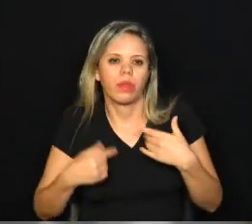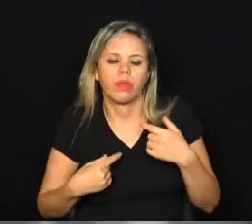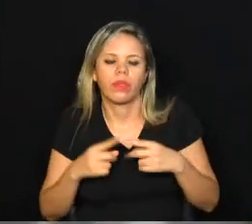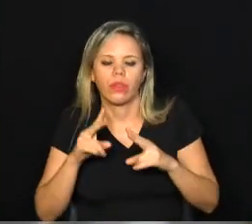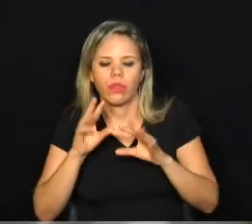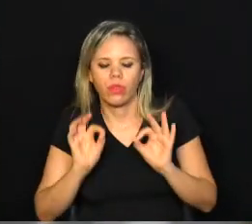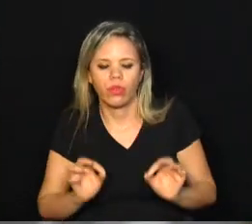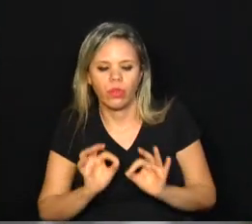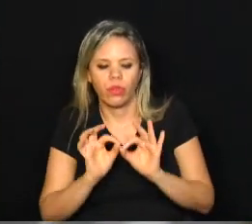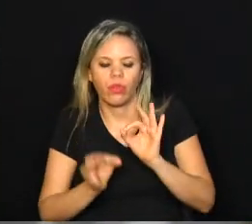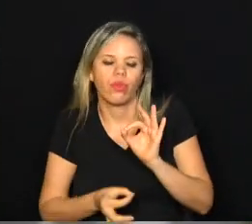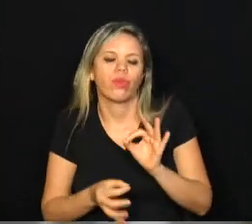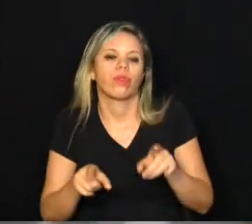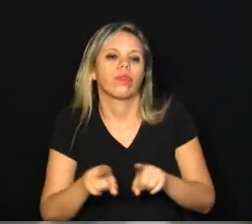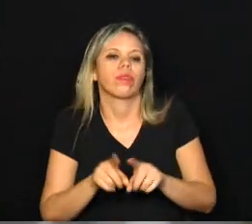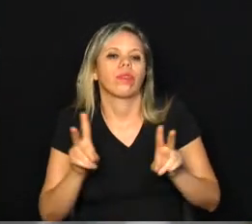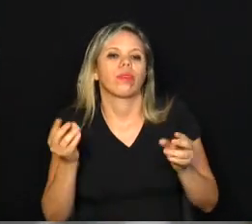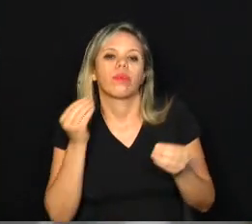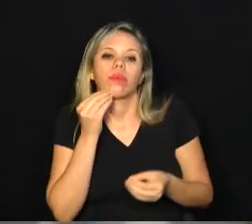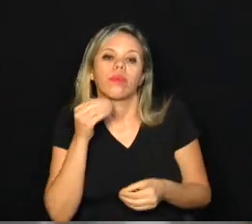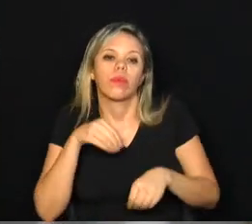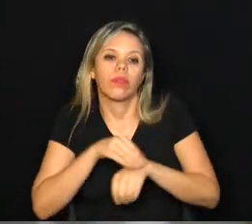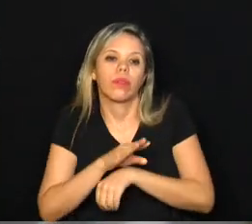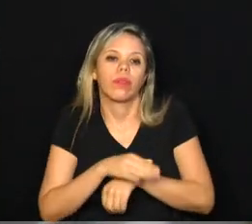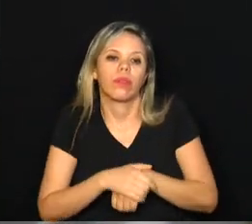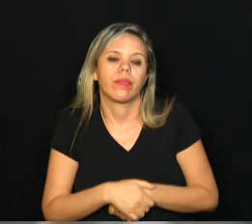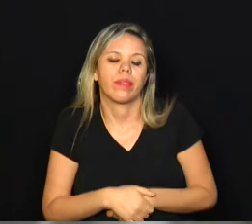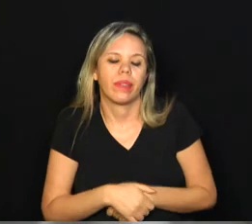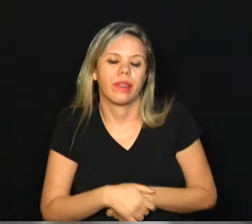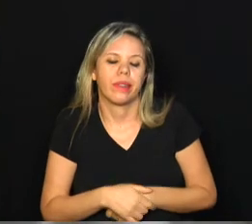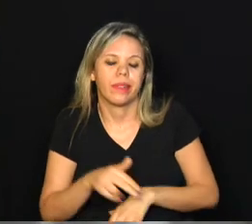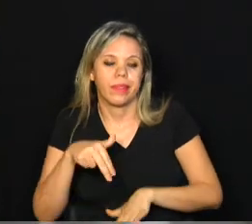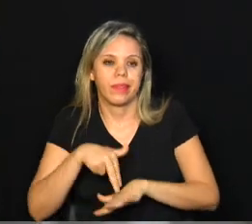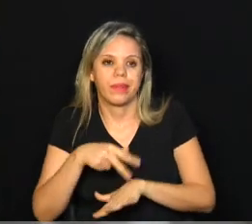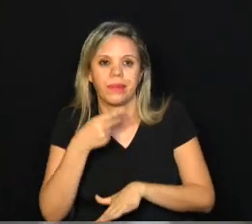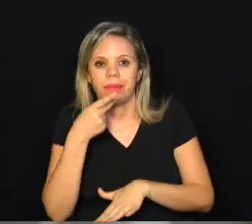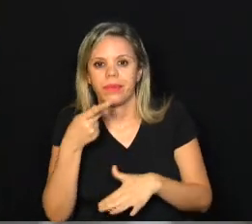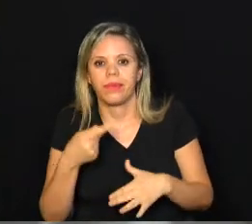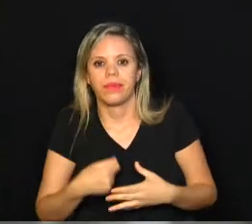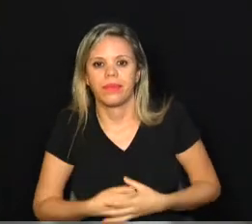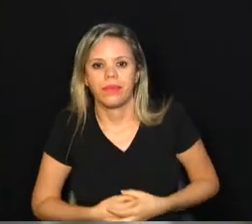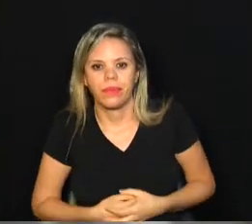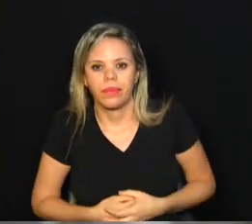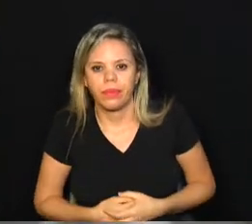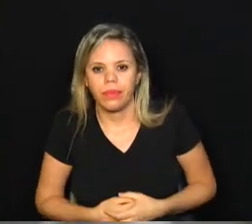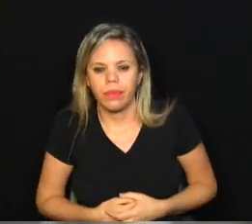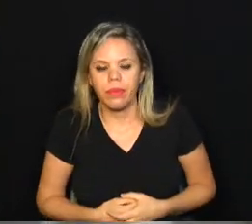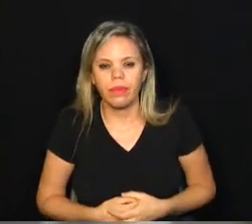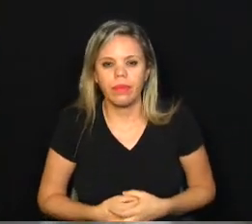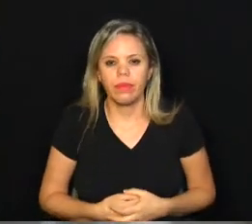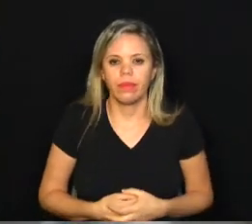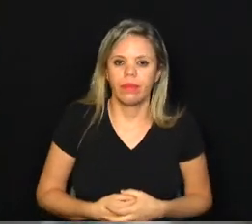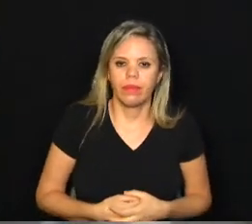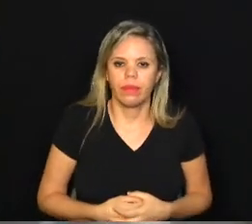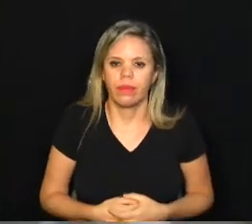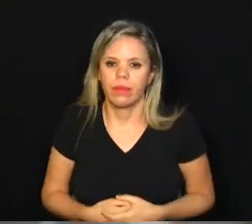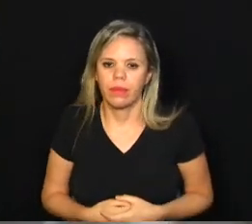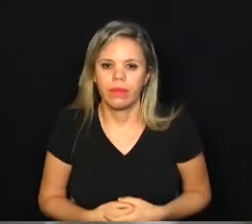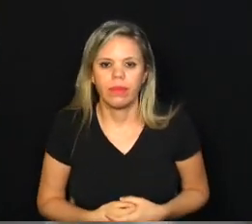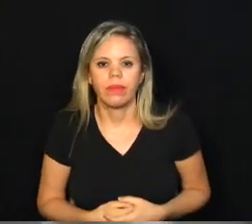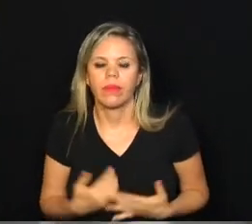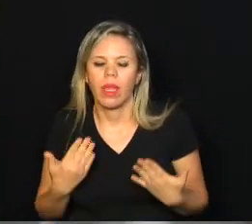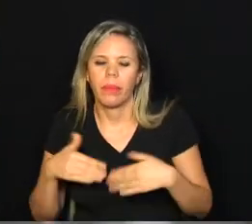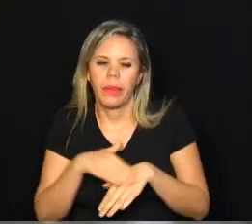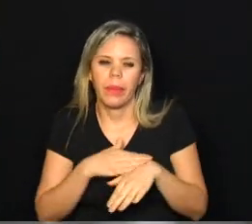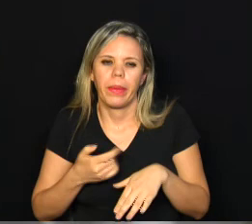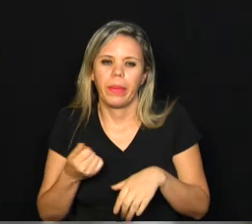assunto. Agradecer a possibilidade de estar aqui, né, e de conversar um